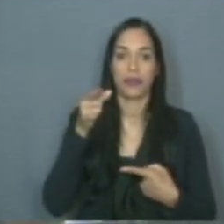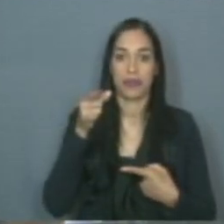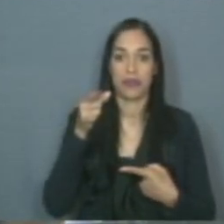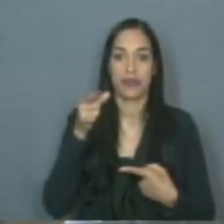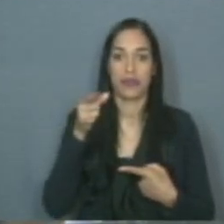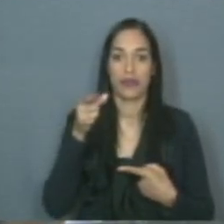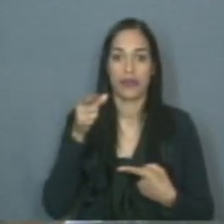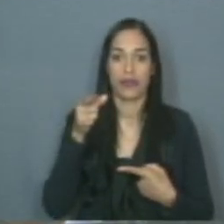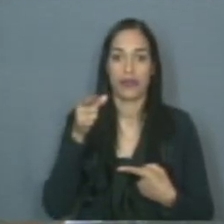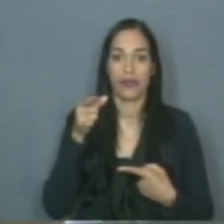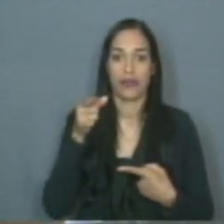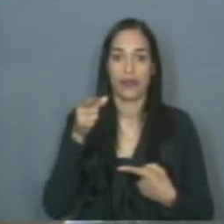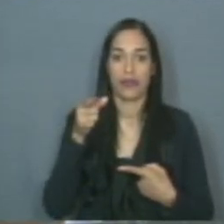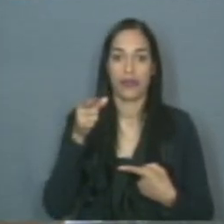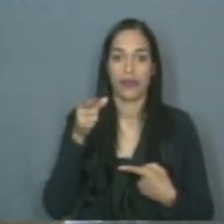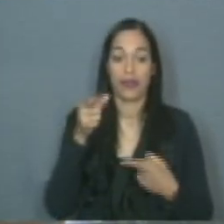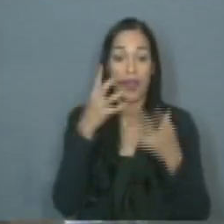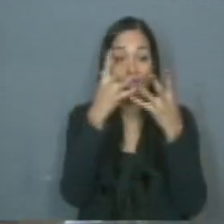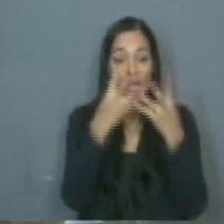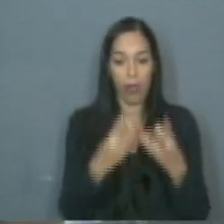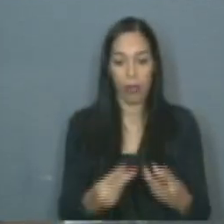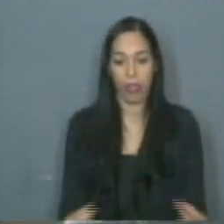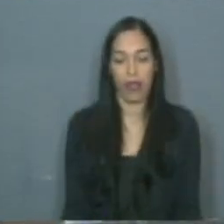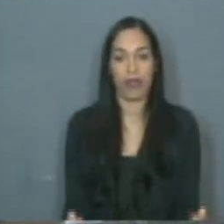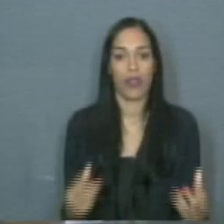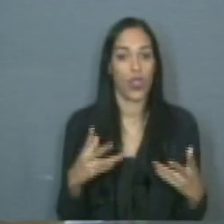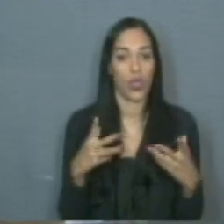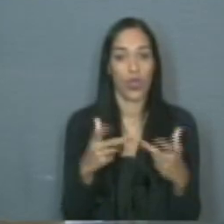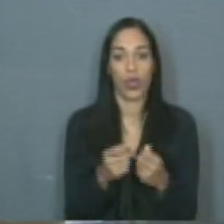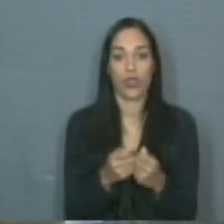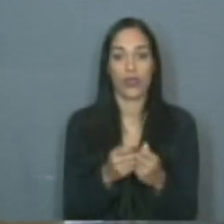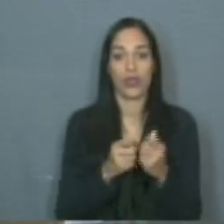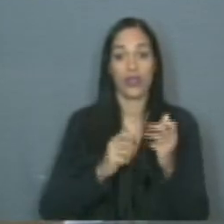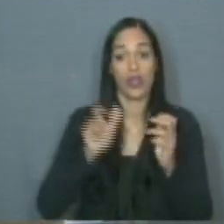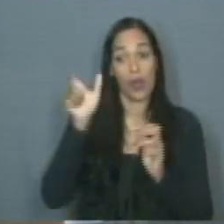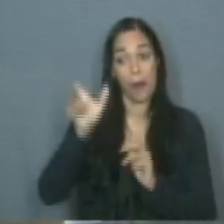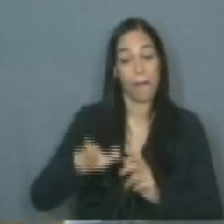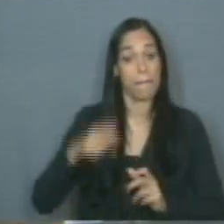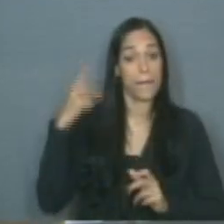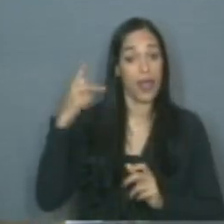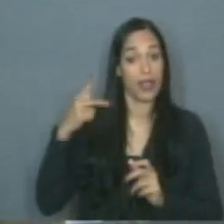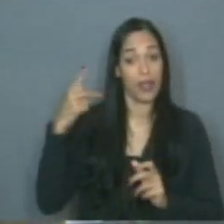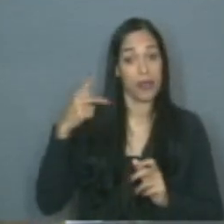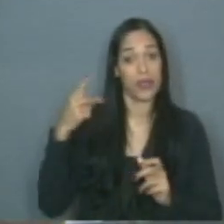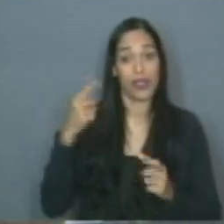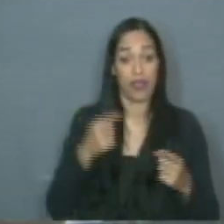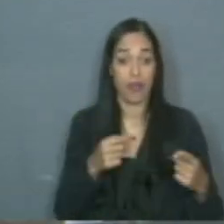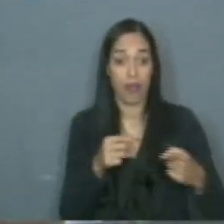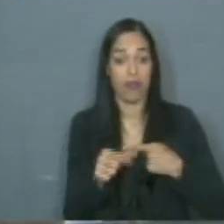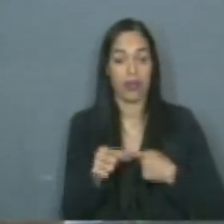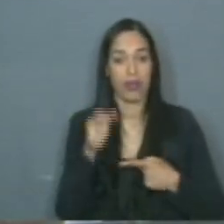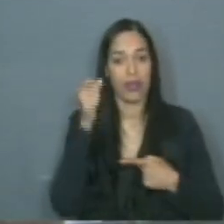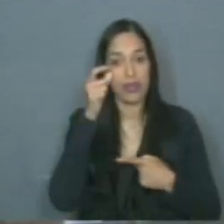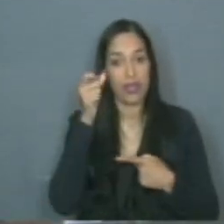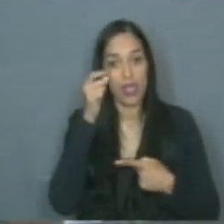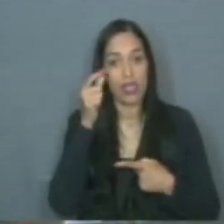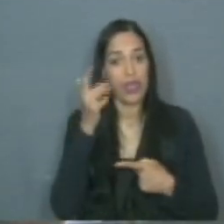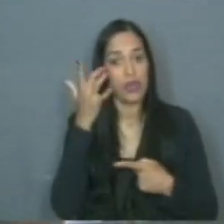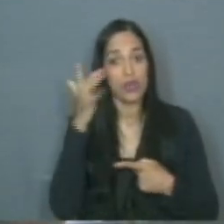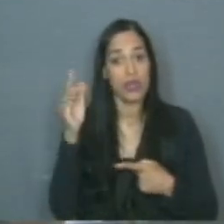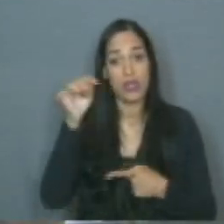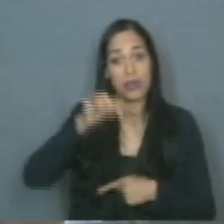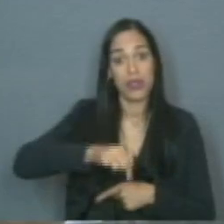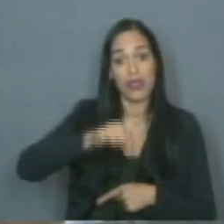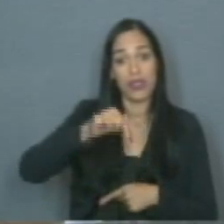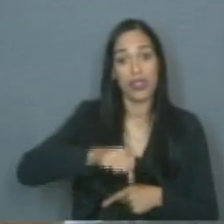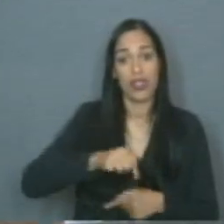tudo o que toca. Eu não sei mais o que é democracia. Se um parlamentar não pode falar contra ideias, eu não sei por que a gente está aqui.